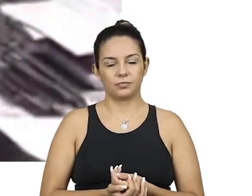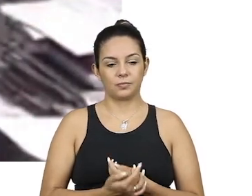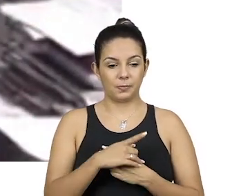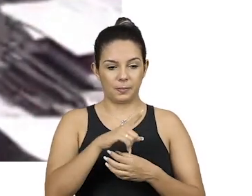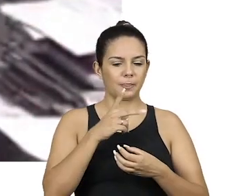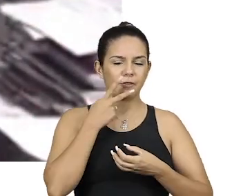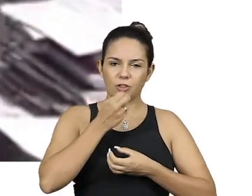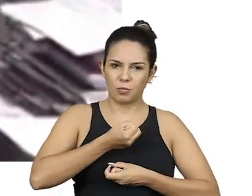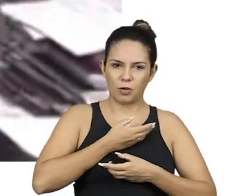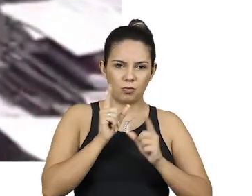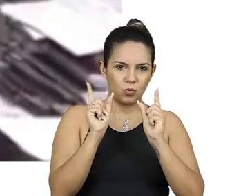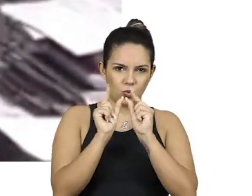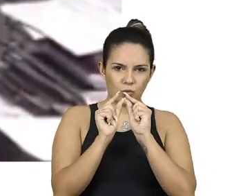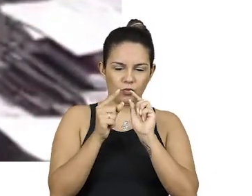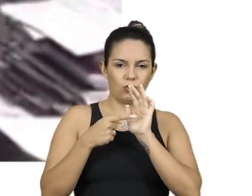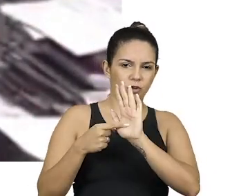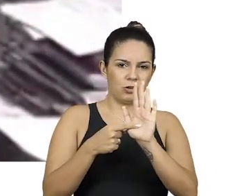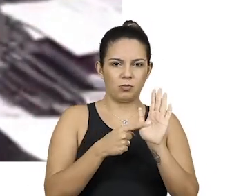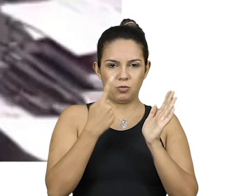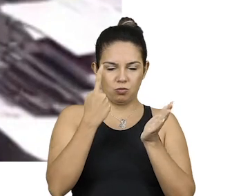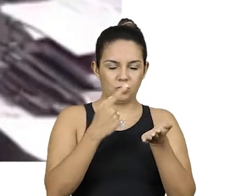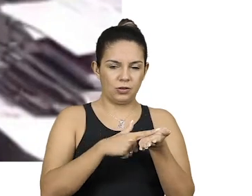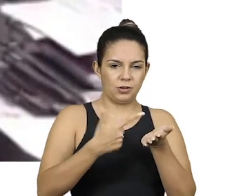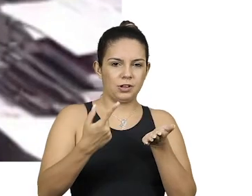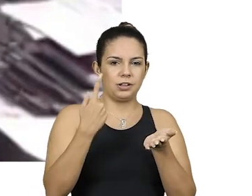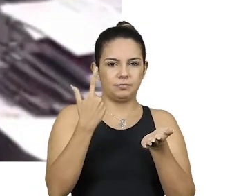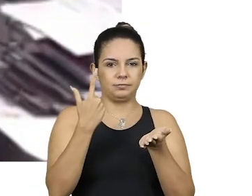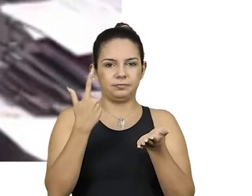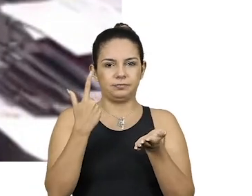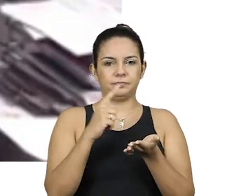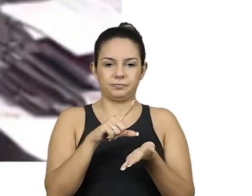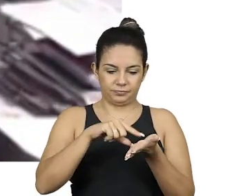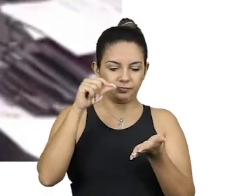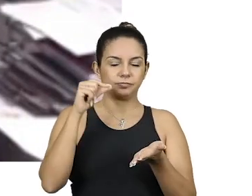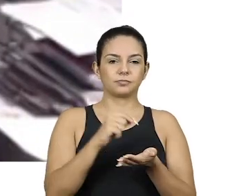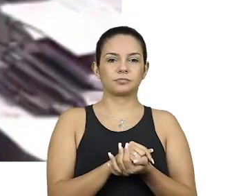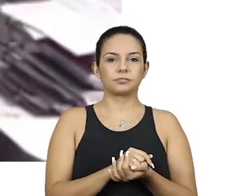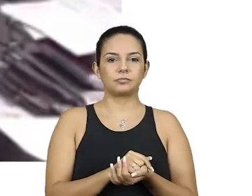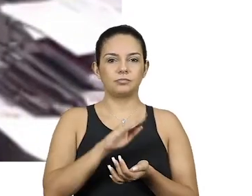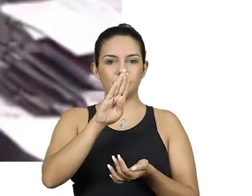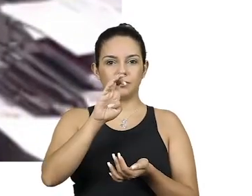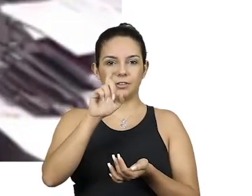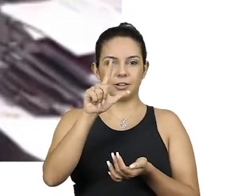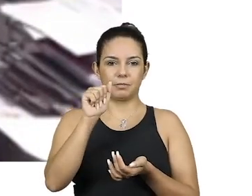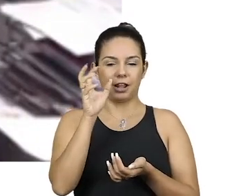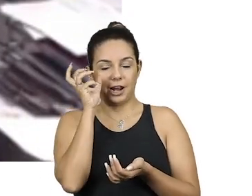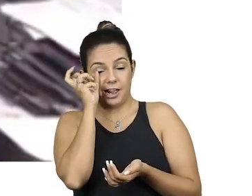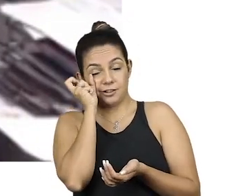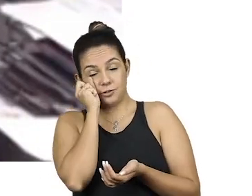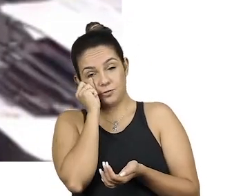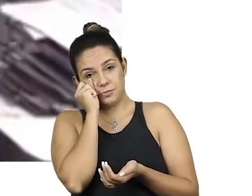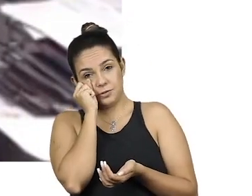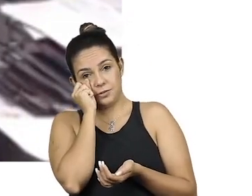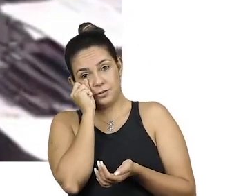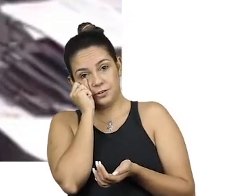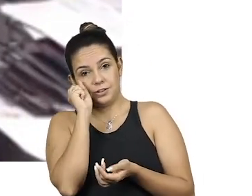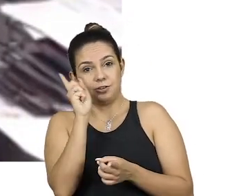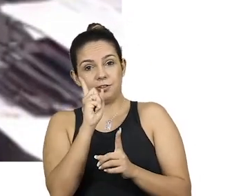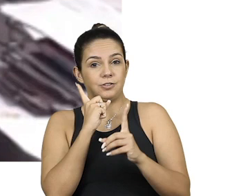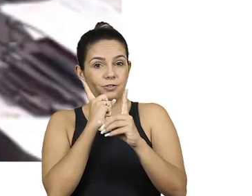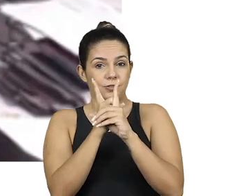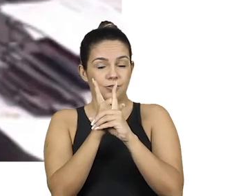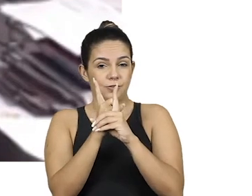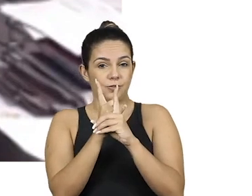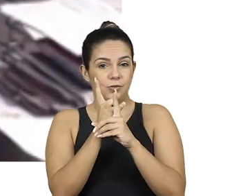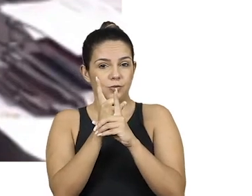São poemas curtinhos, vou abrir um ao acaso. Bela adormecida, não